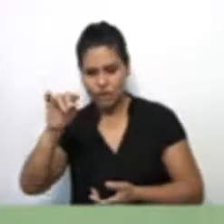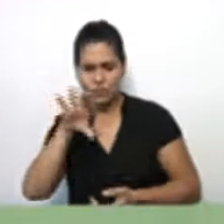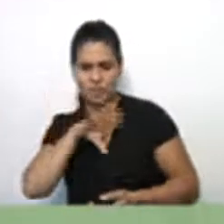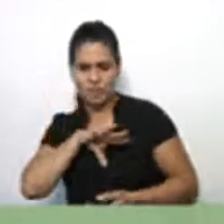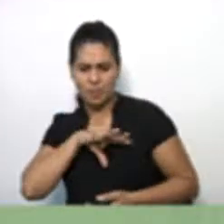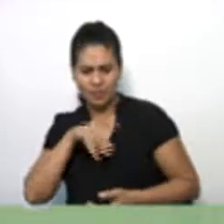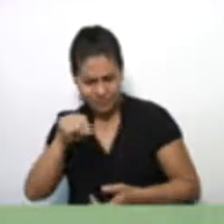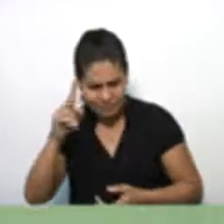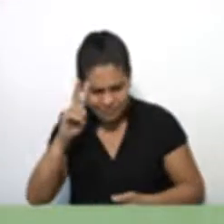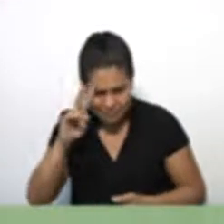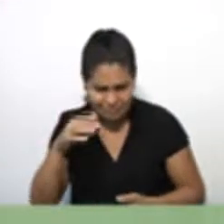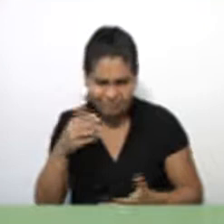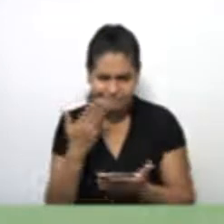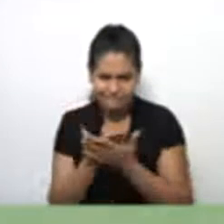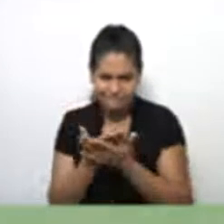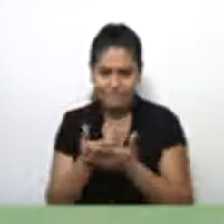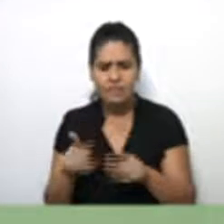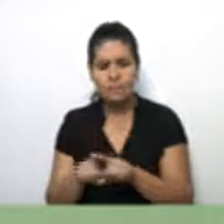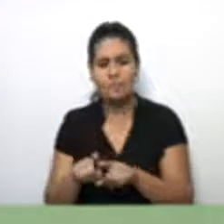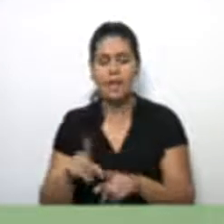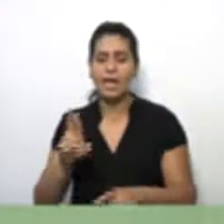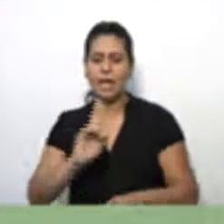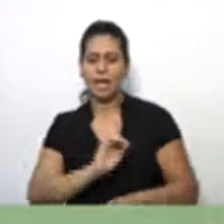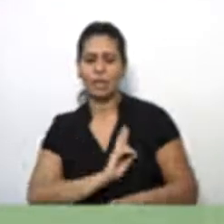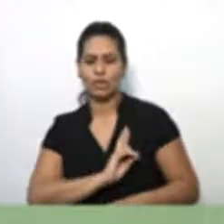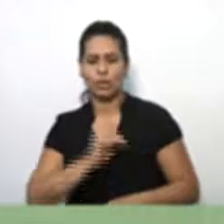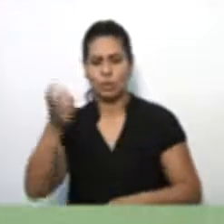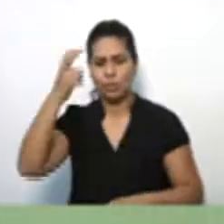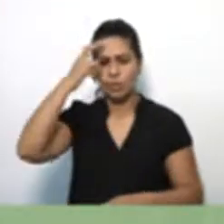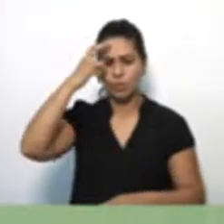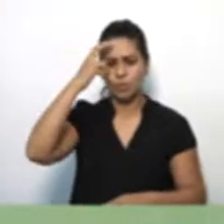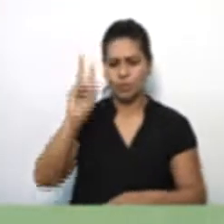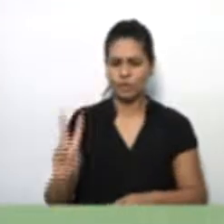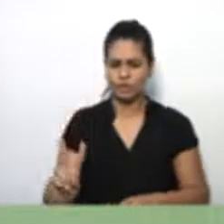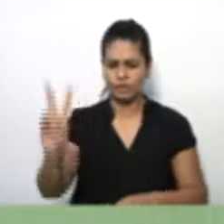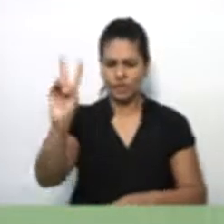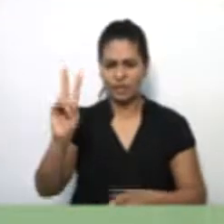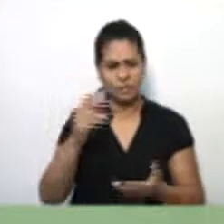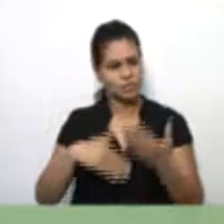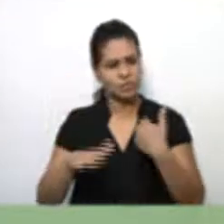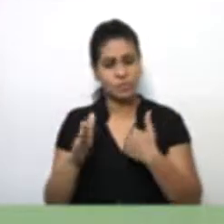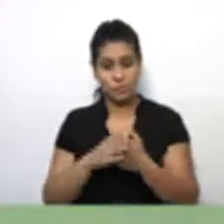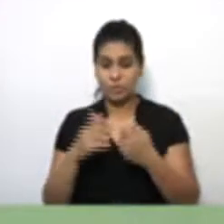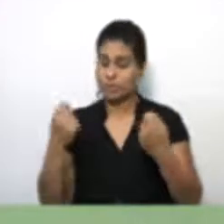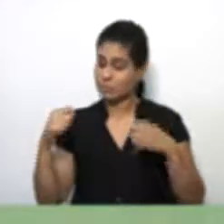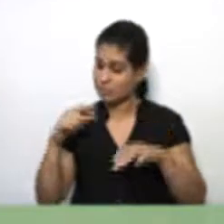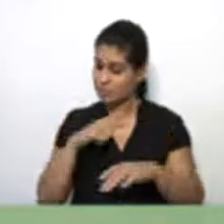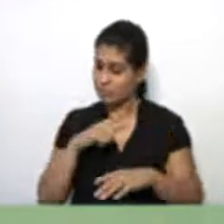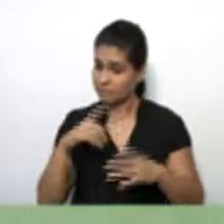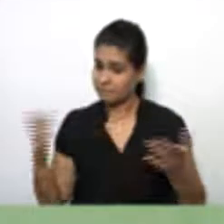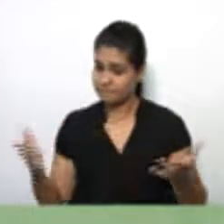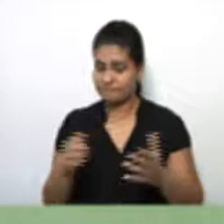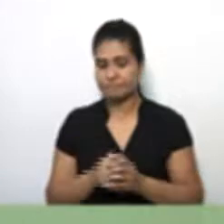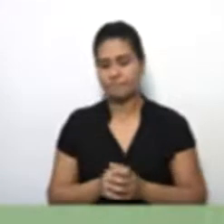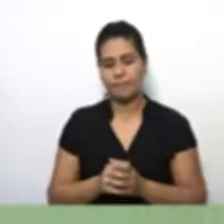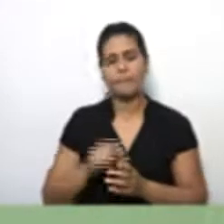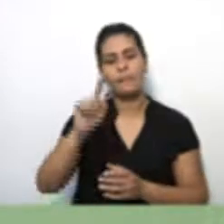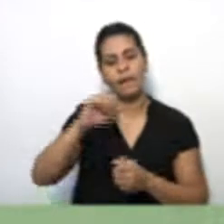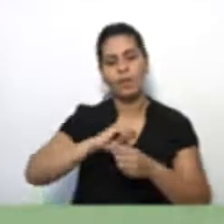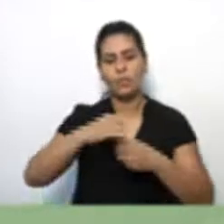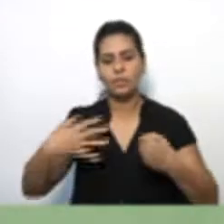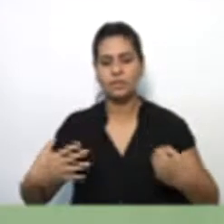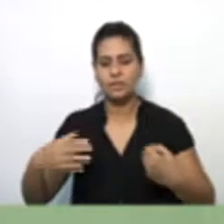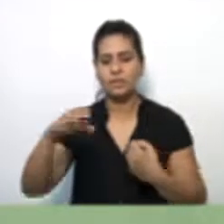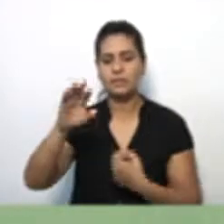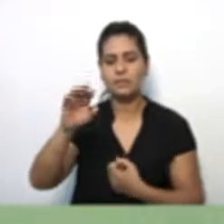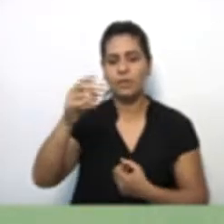ó, crenças, valores, culturas, etc. São os imperativos determinantes, tá? Esse foi o conceito de